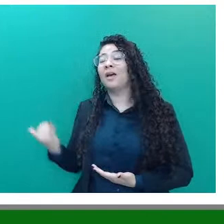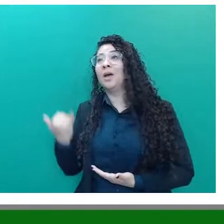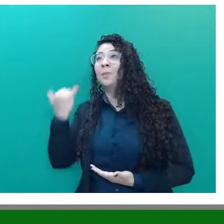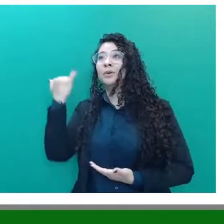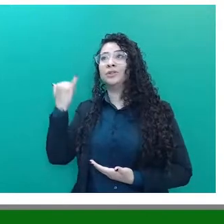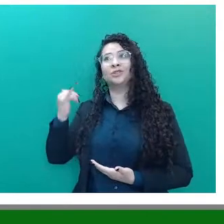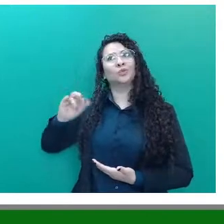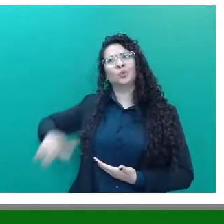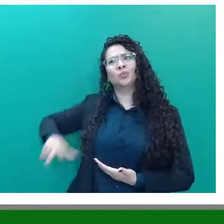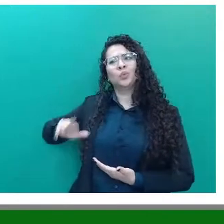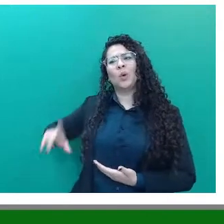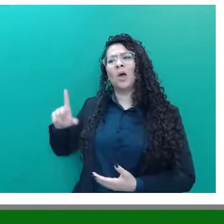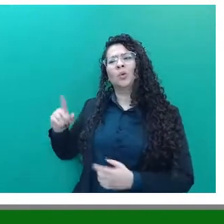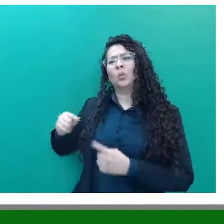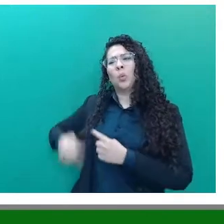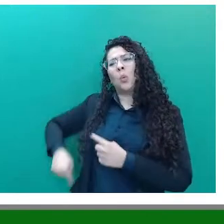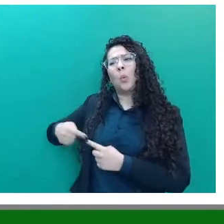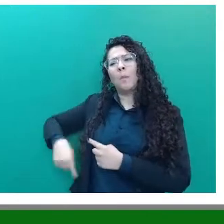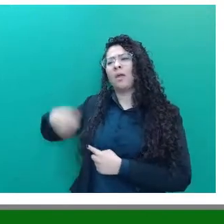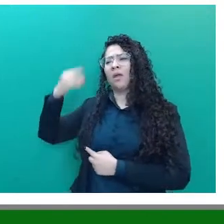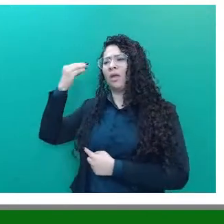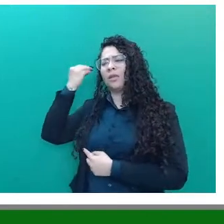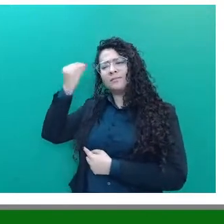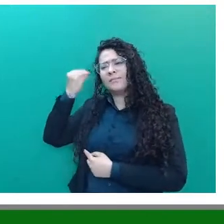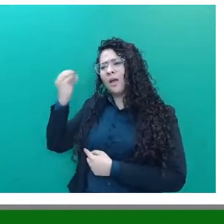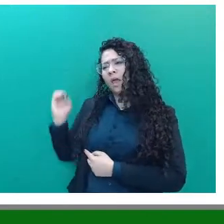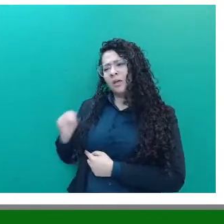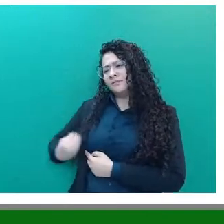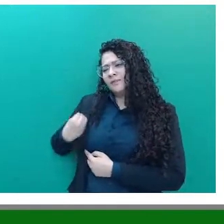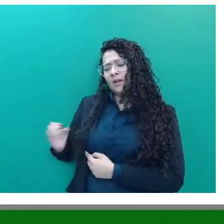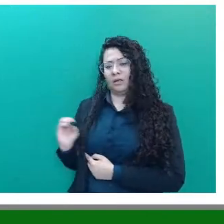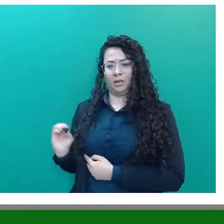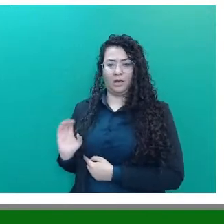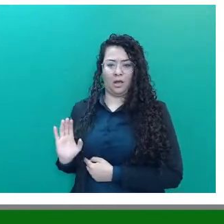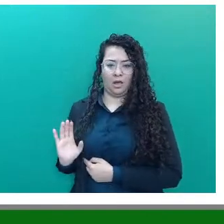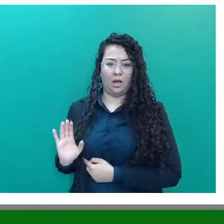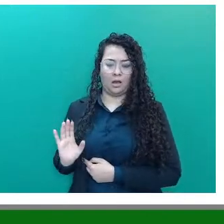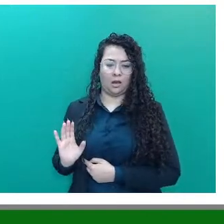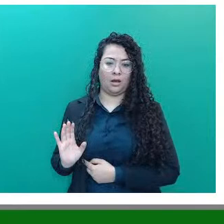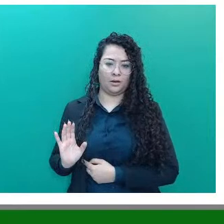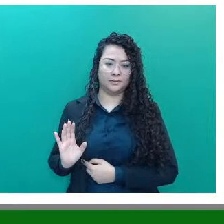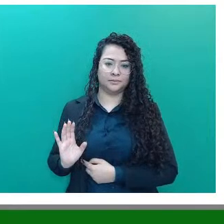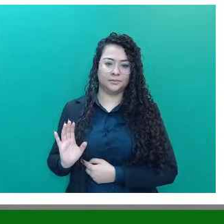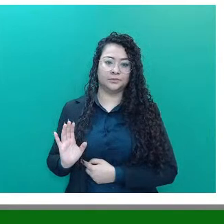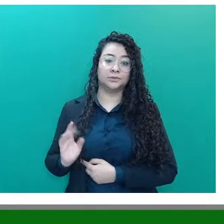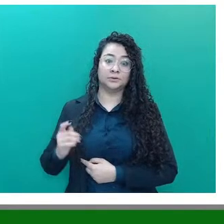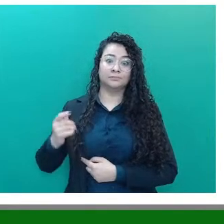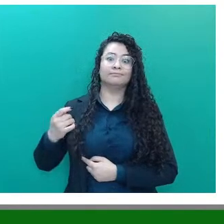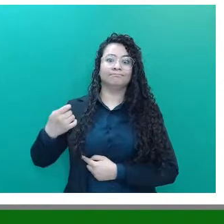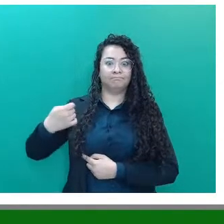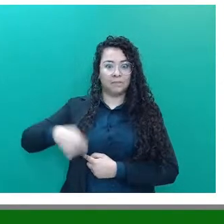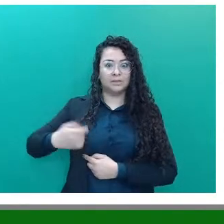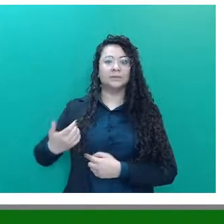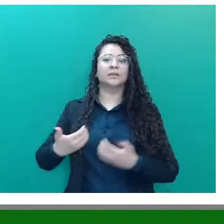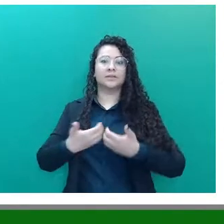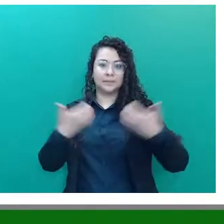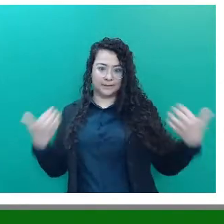na verdade, é do contrário. Então, acho que isso é preciso estar colocado também, tá?